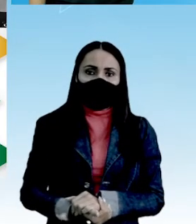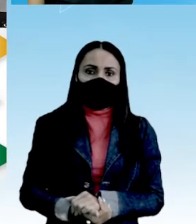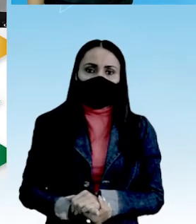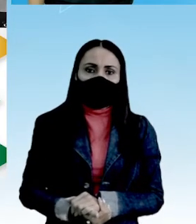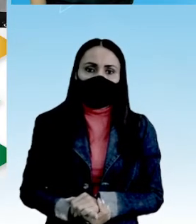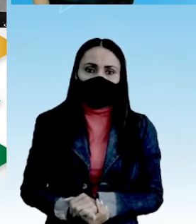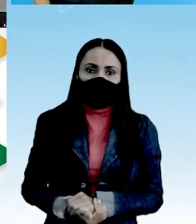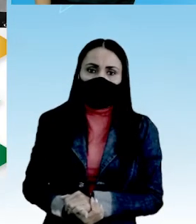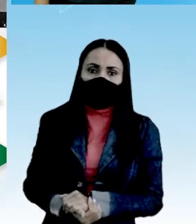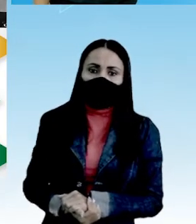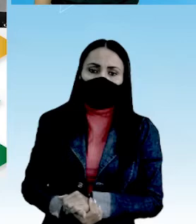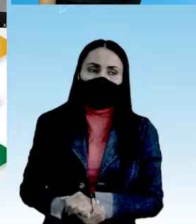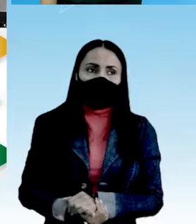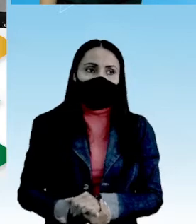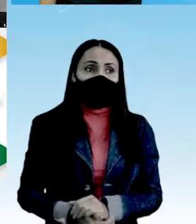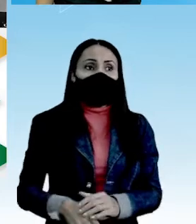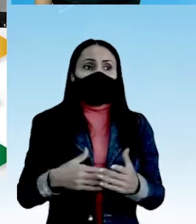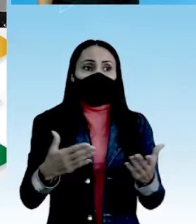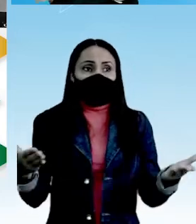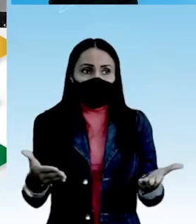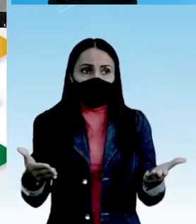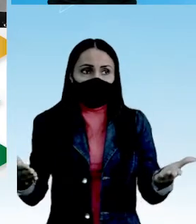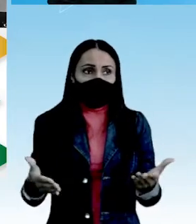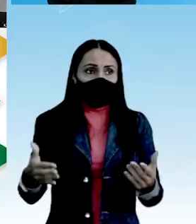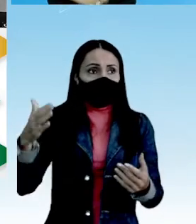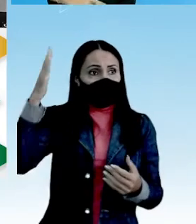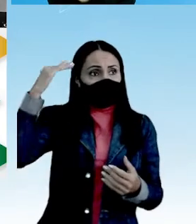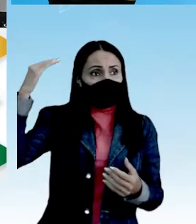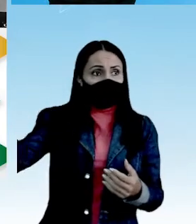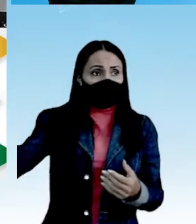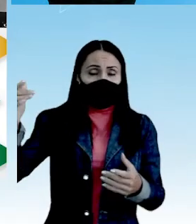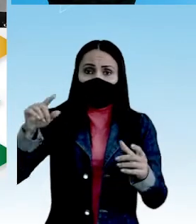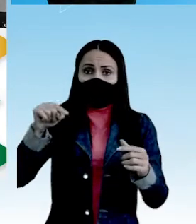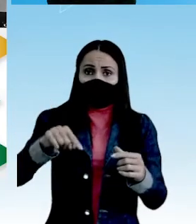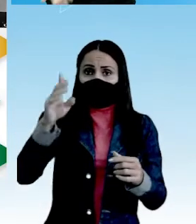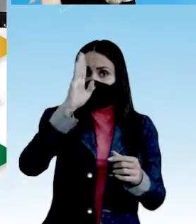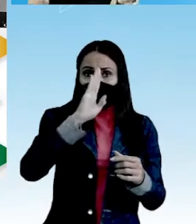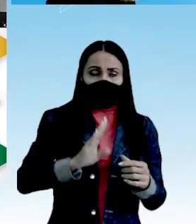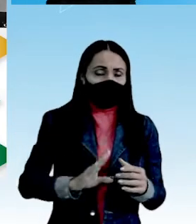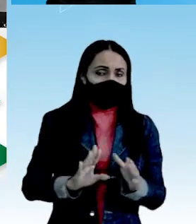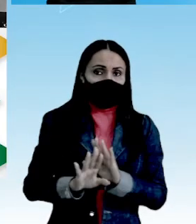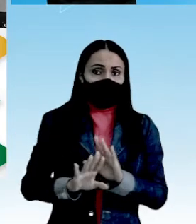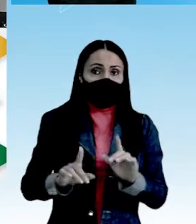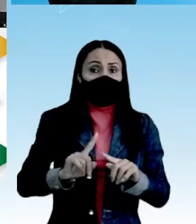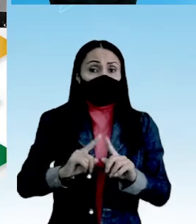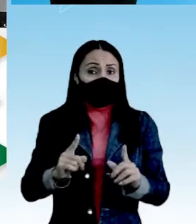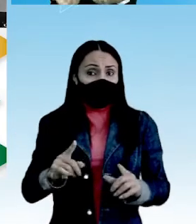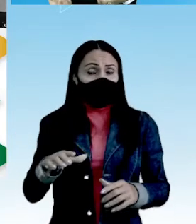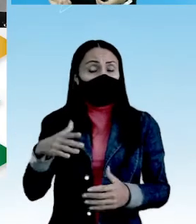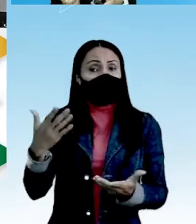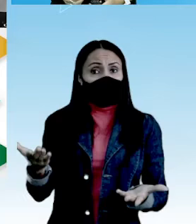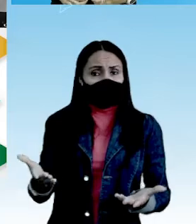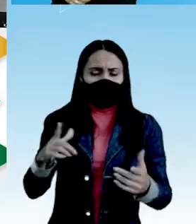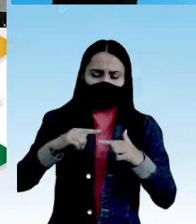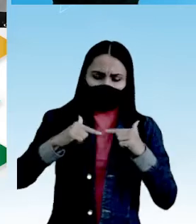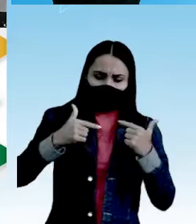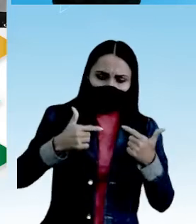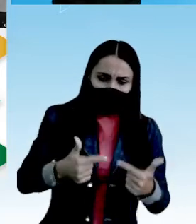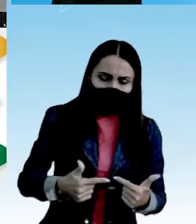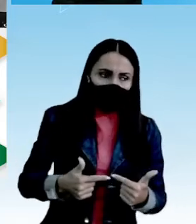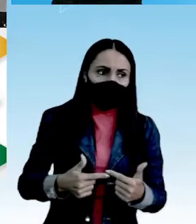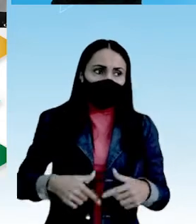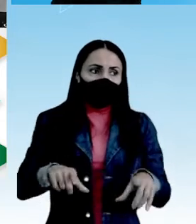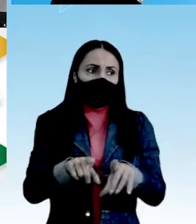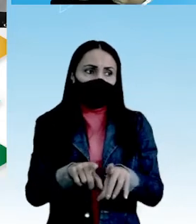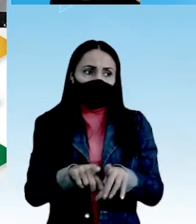falar de outra grande artista, né? Ela não é brasileira, ela é americana, mas que também foi uma lutadora, que ela